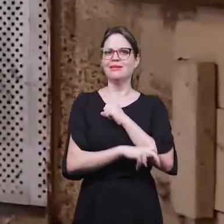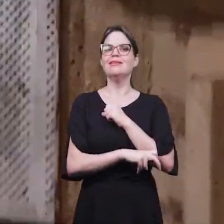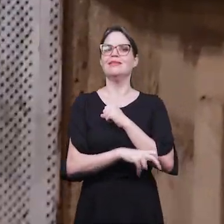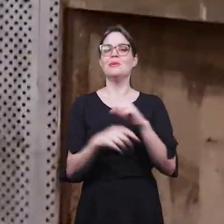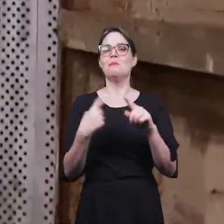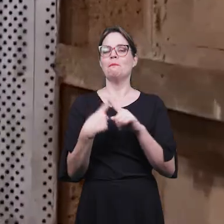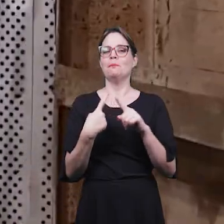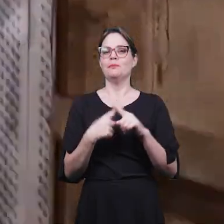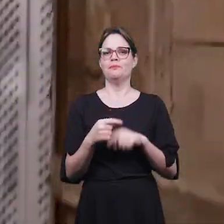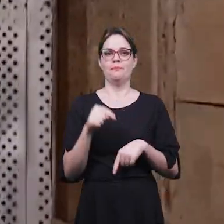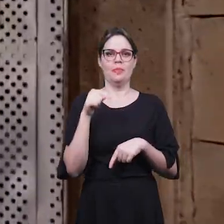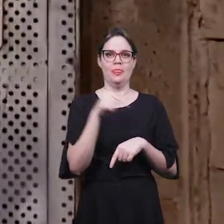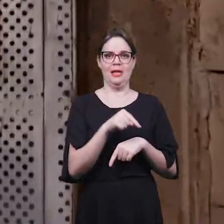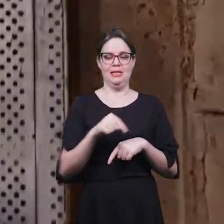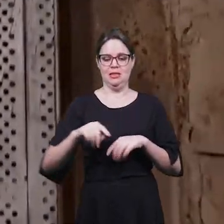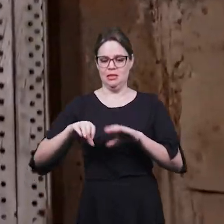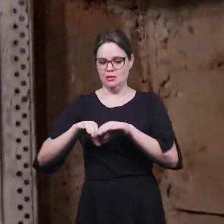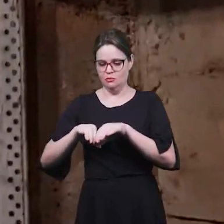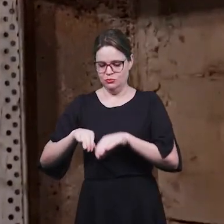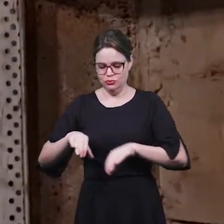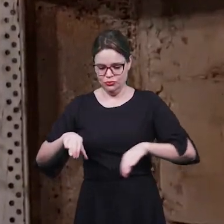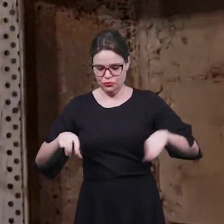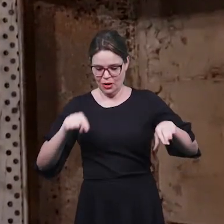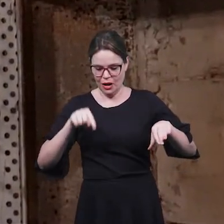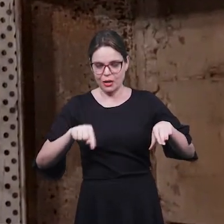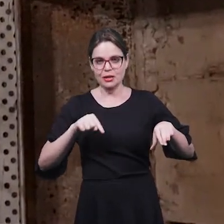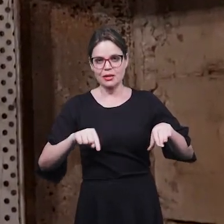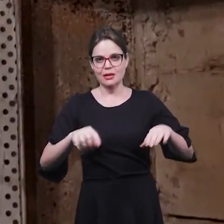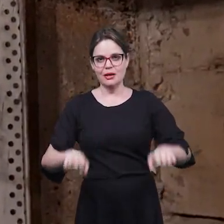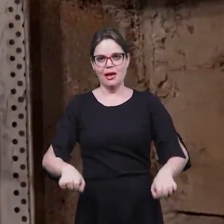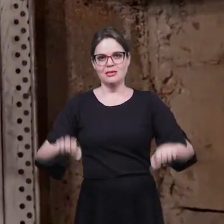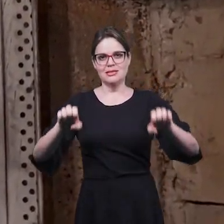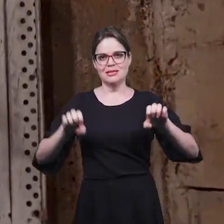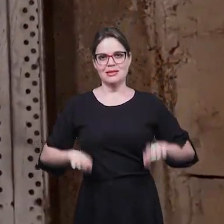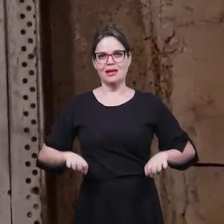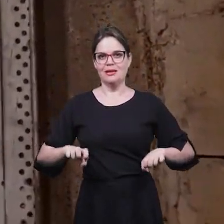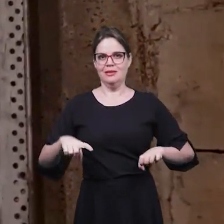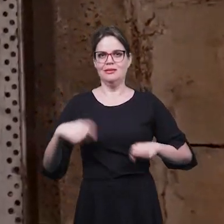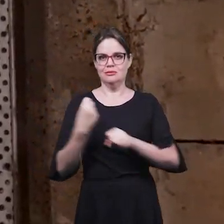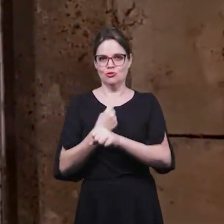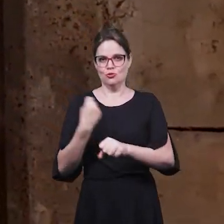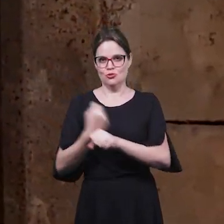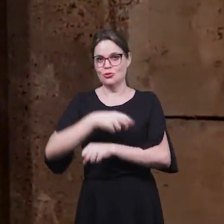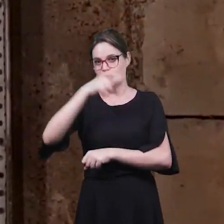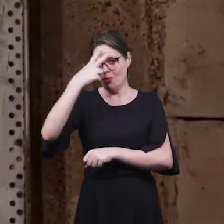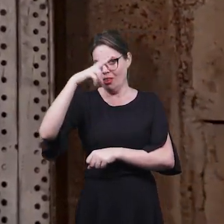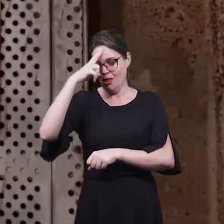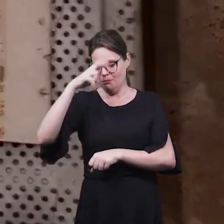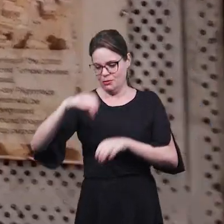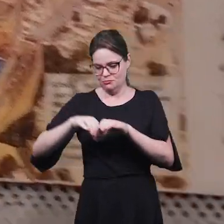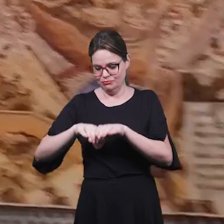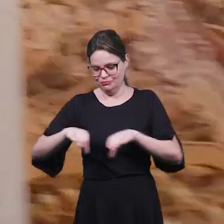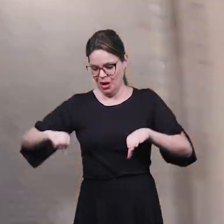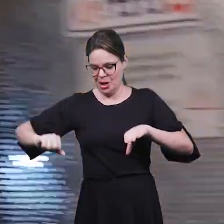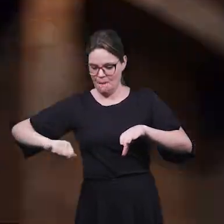muito interessante. O aqueduto de Ezequias, que vocês veem nas imagens,